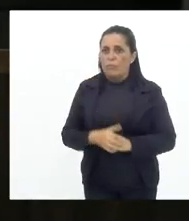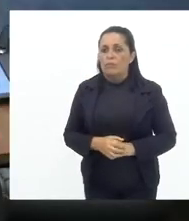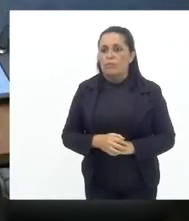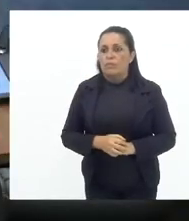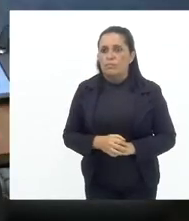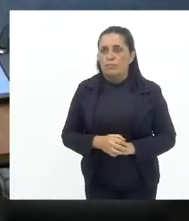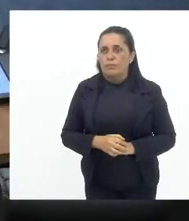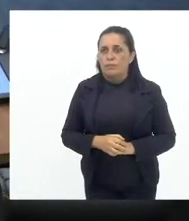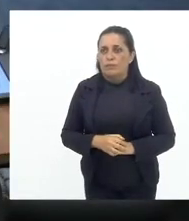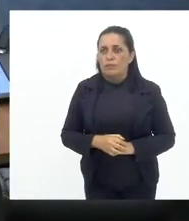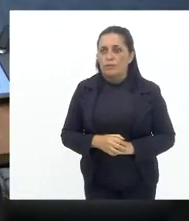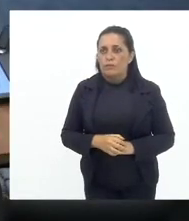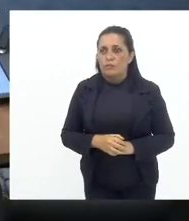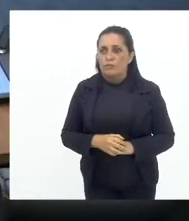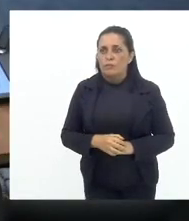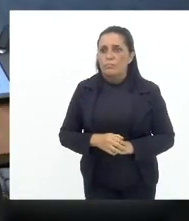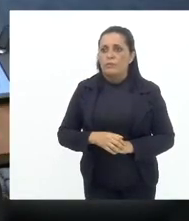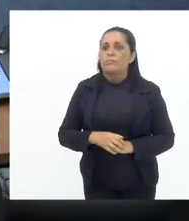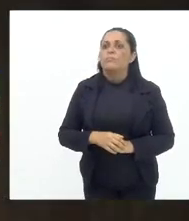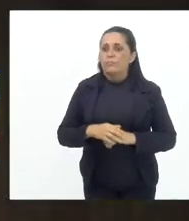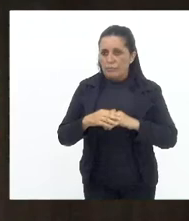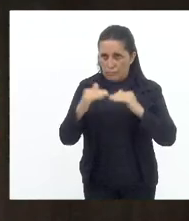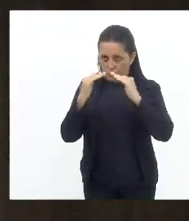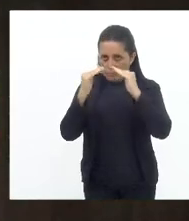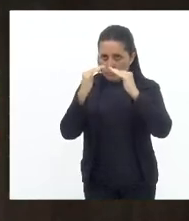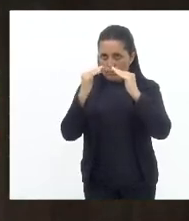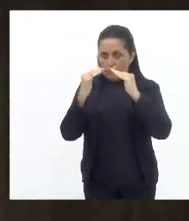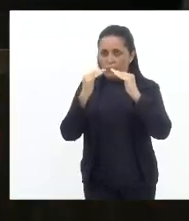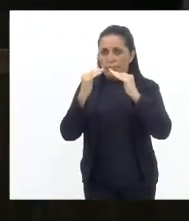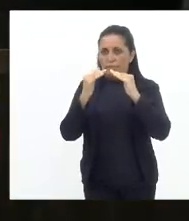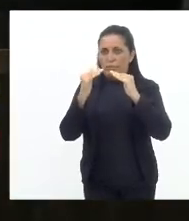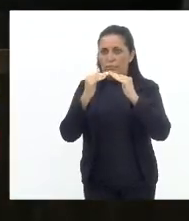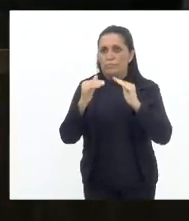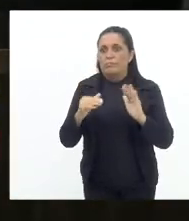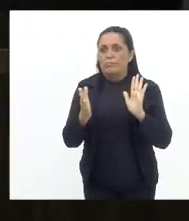José o parecer favorável presidente